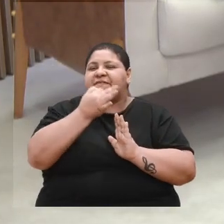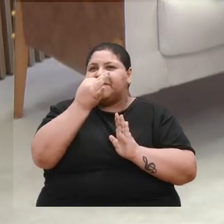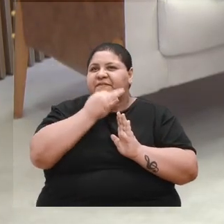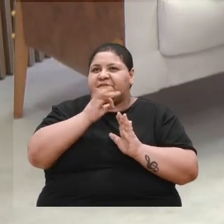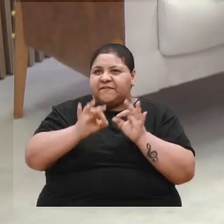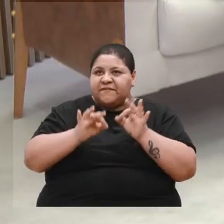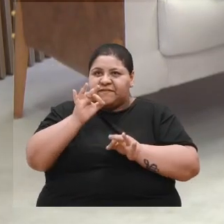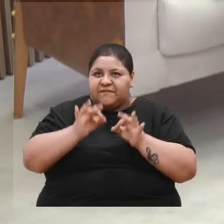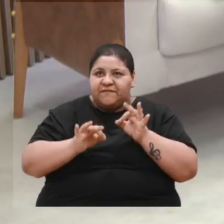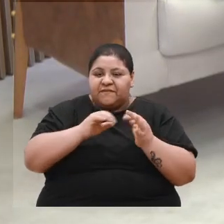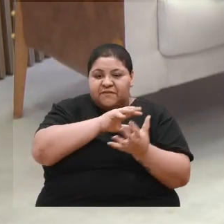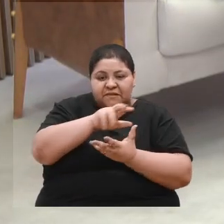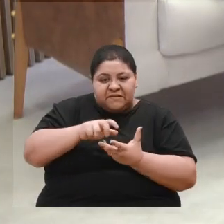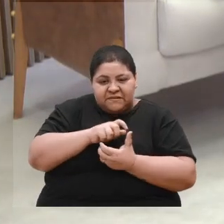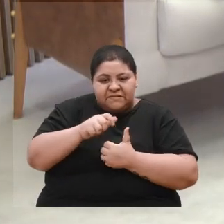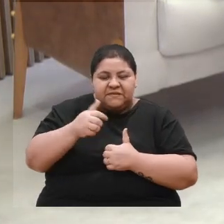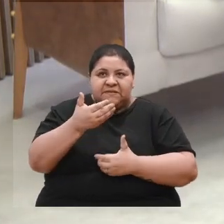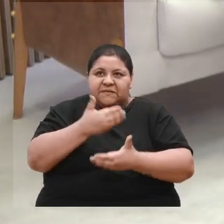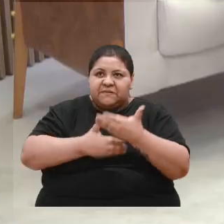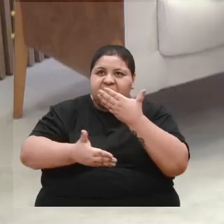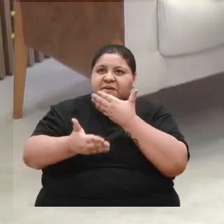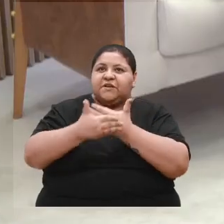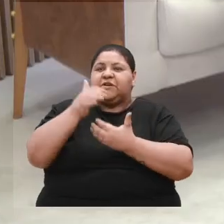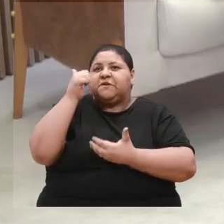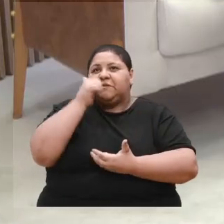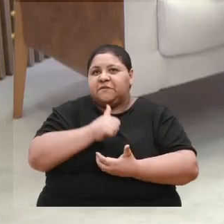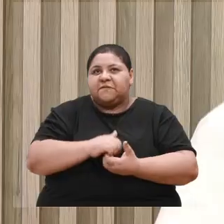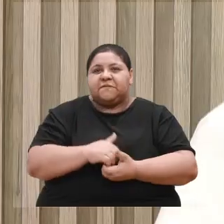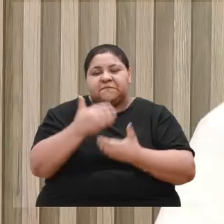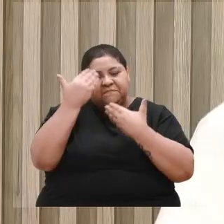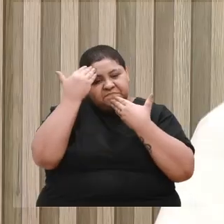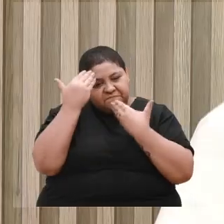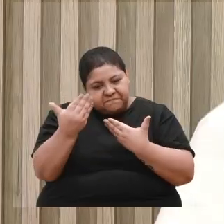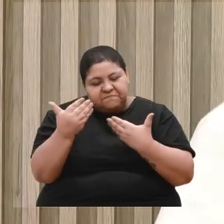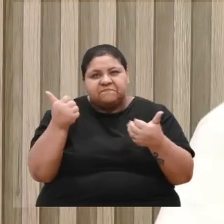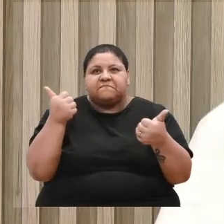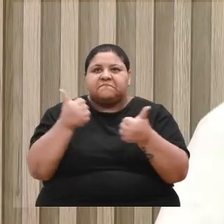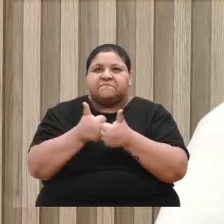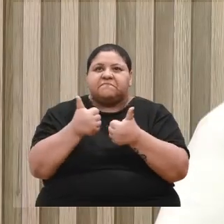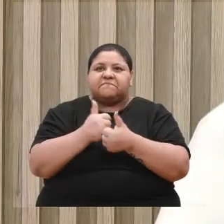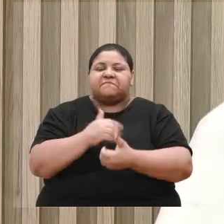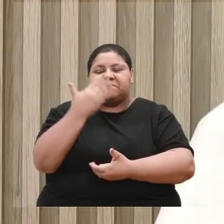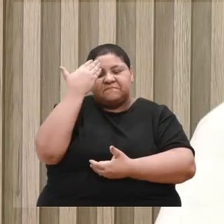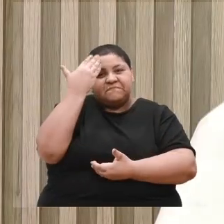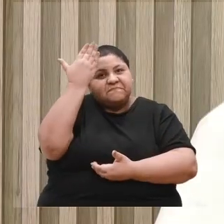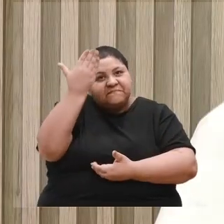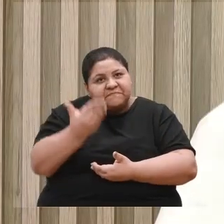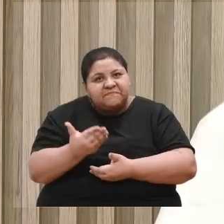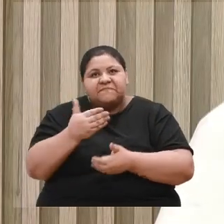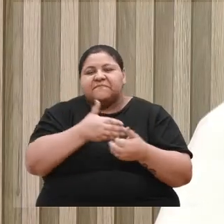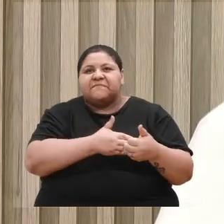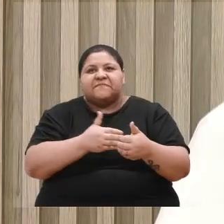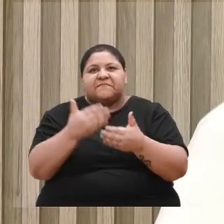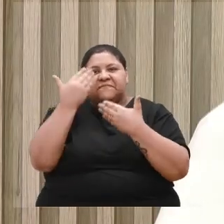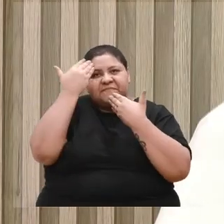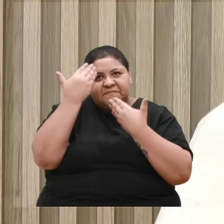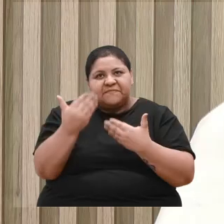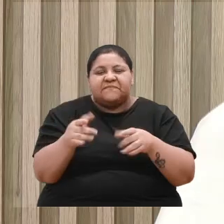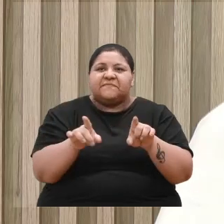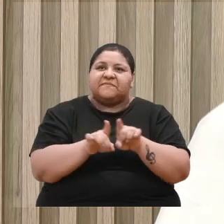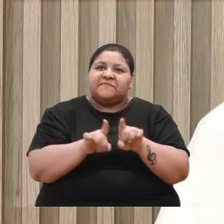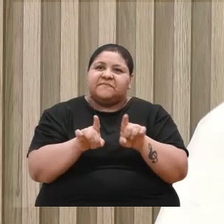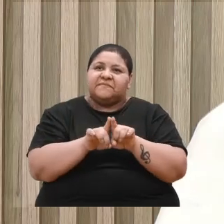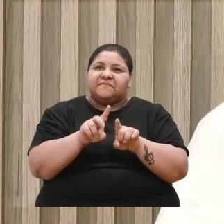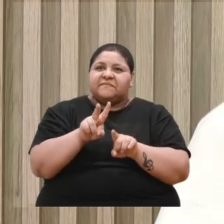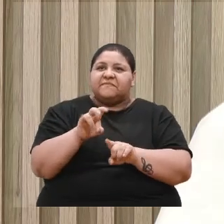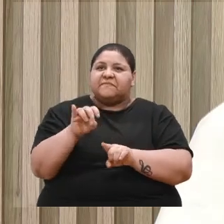do Sul mais justa e sustentável para todas e todos nós, né? Então, obrigada pela companhia. Obrigada a você que nos acompanhou. Obrigada também